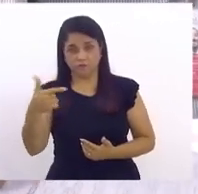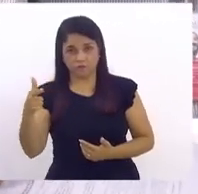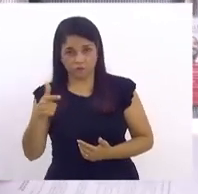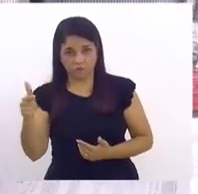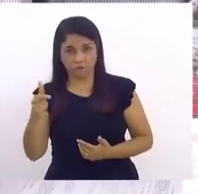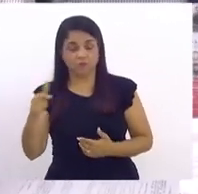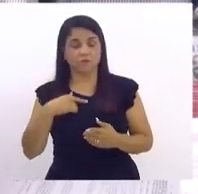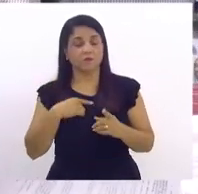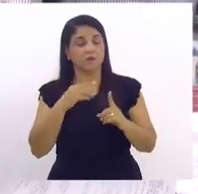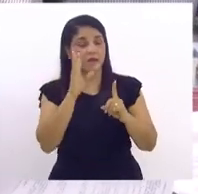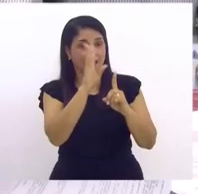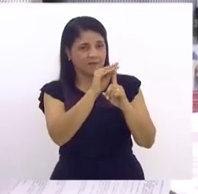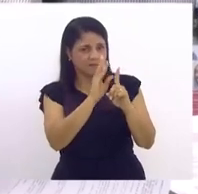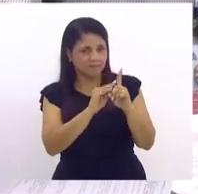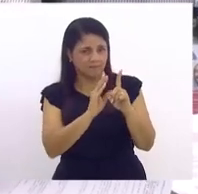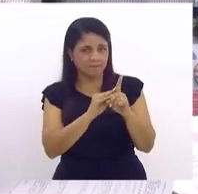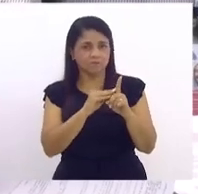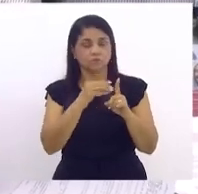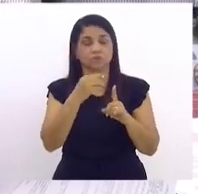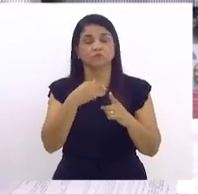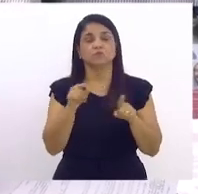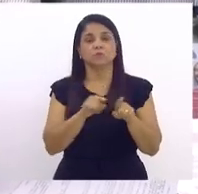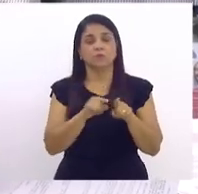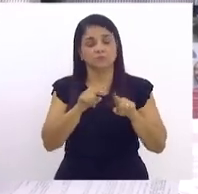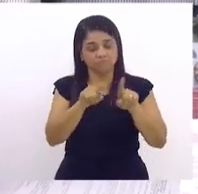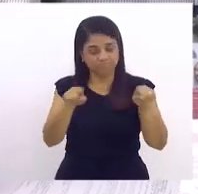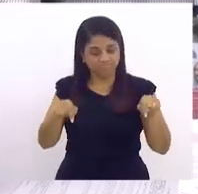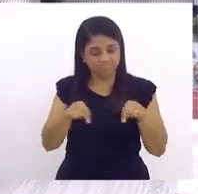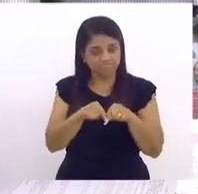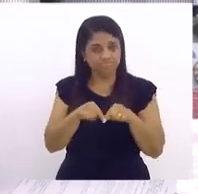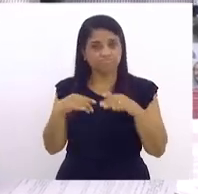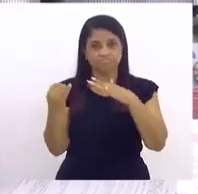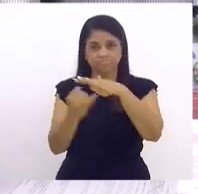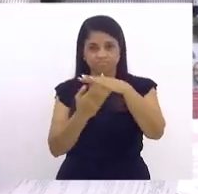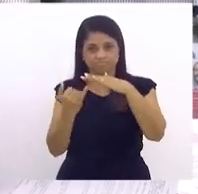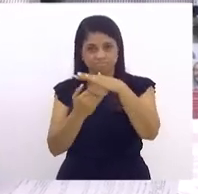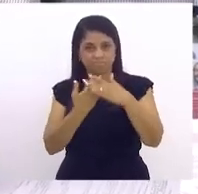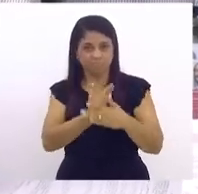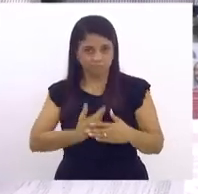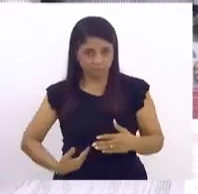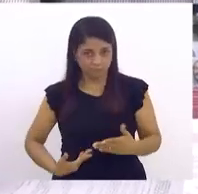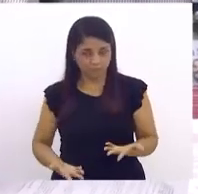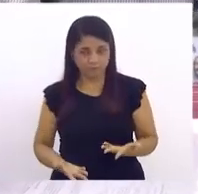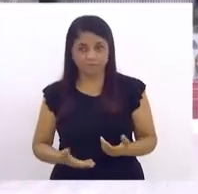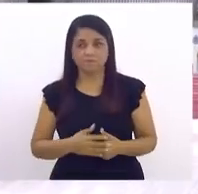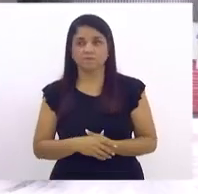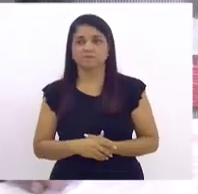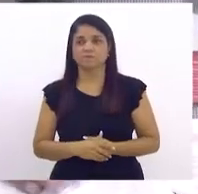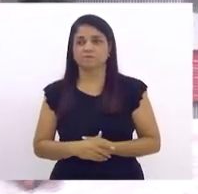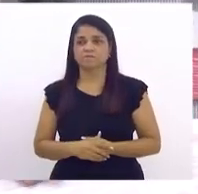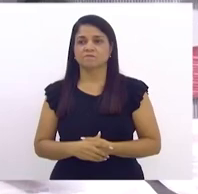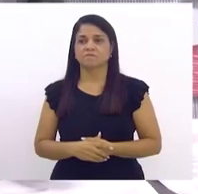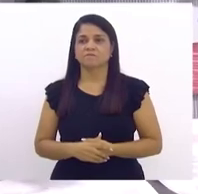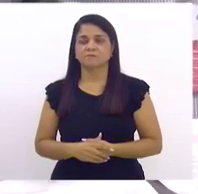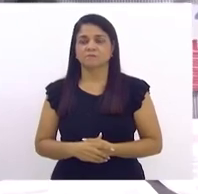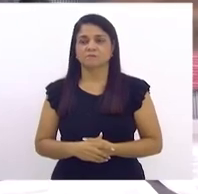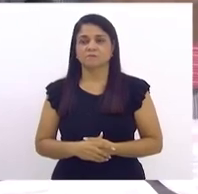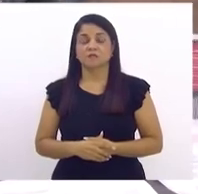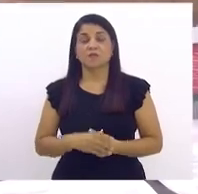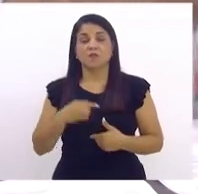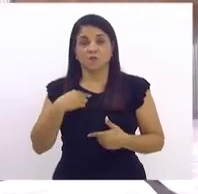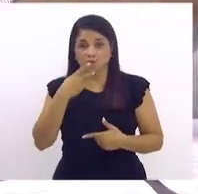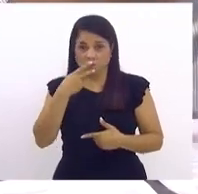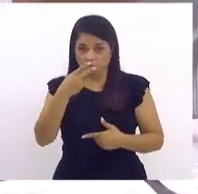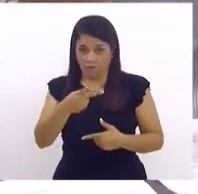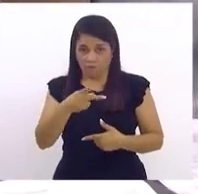no trabalho, no âmbito dos órgãos, repartições, tal. Então, vou ver, vou trazer, na